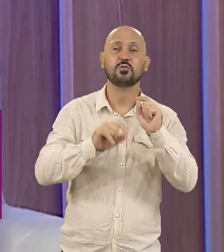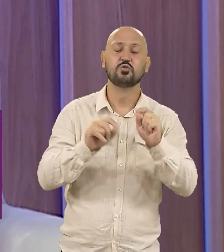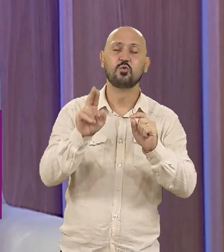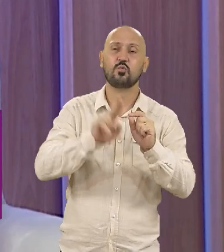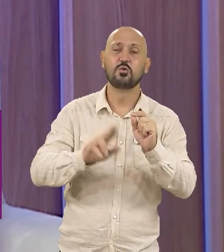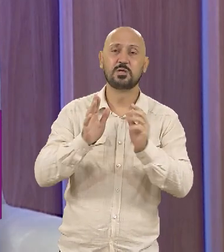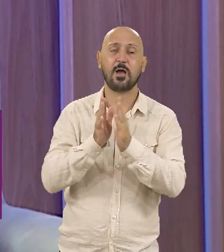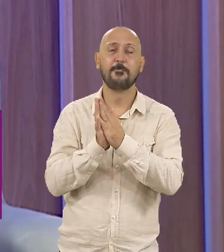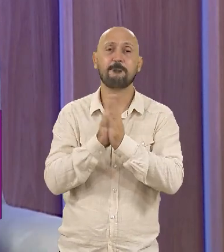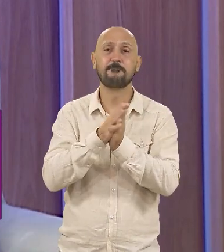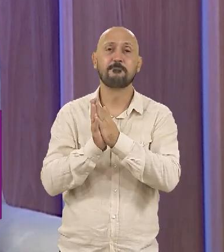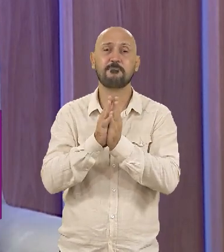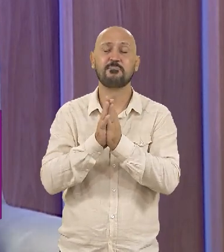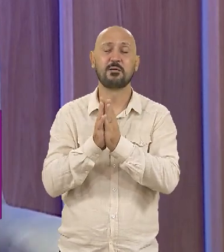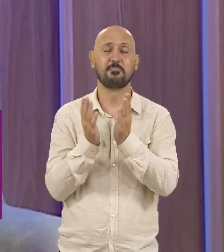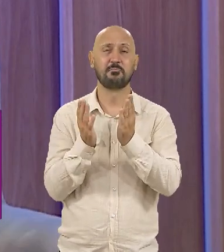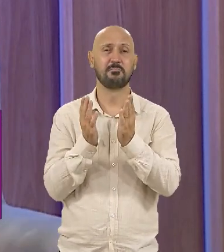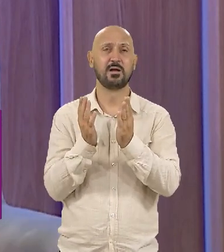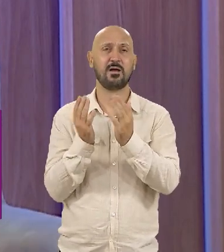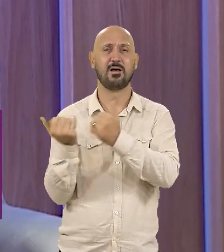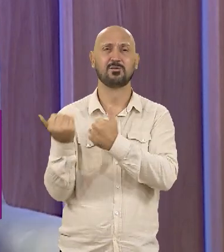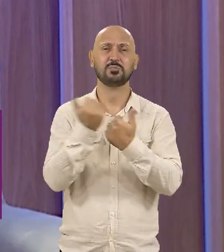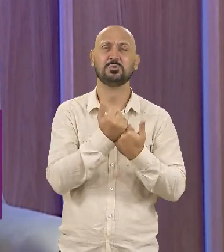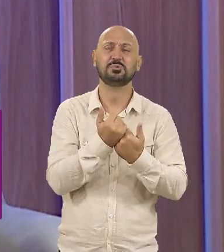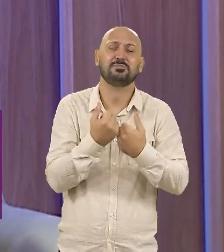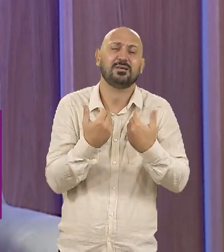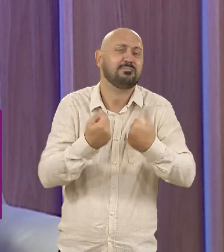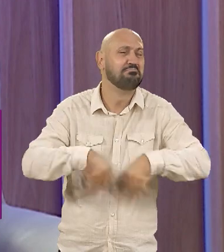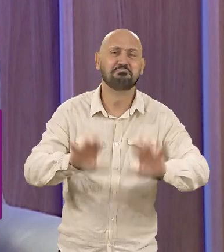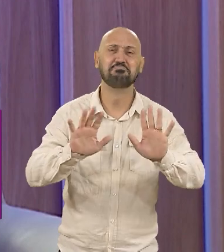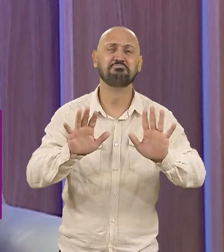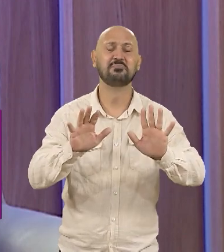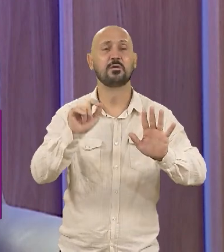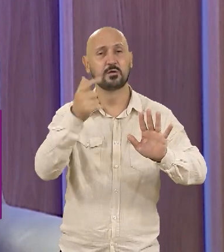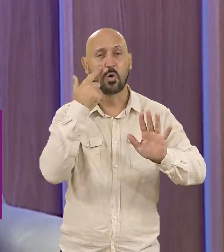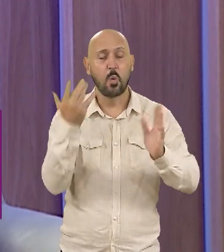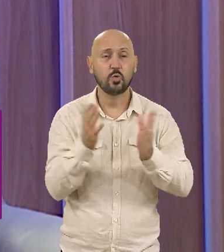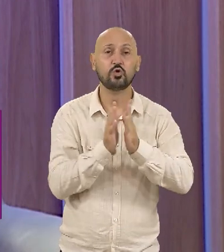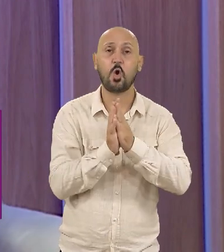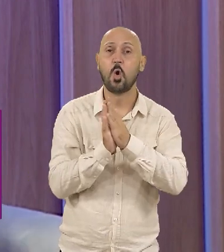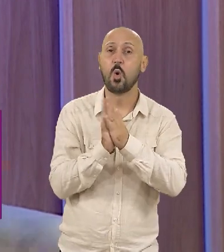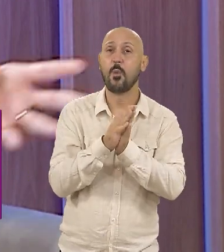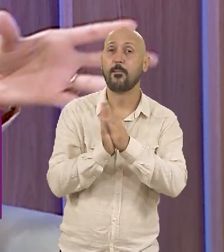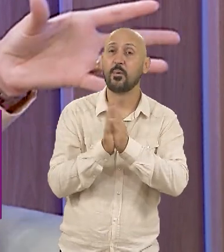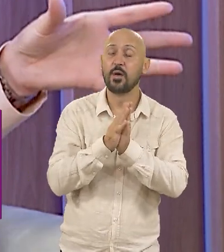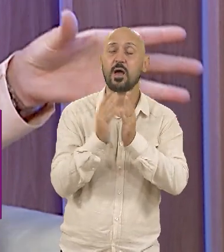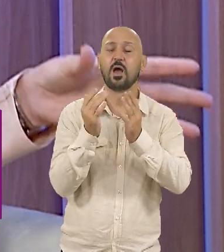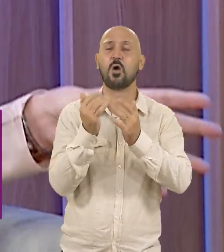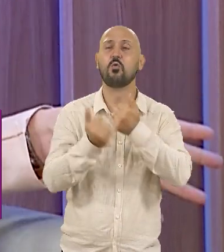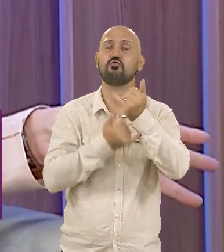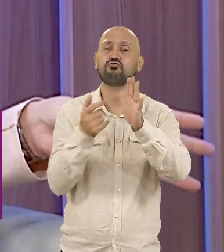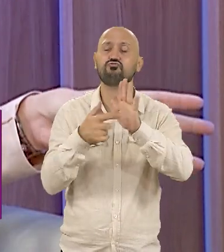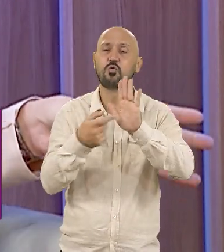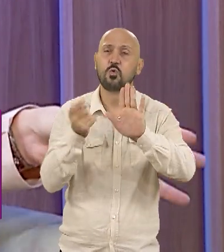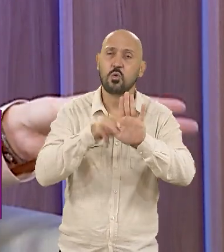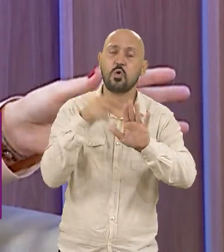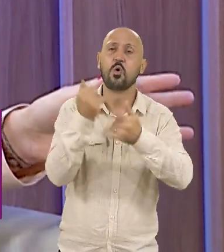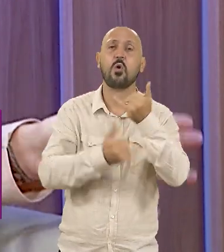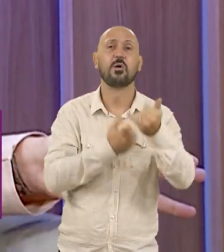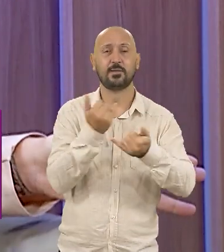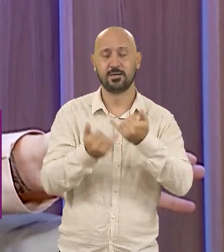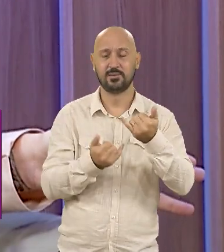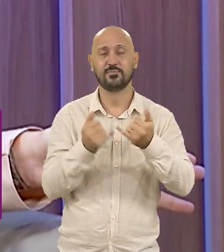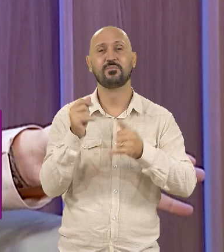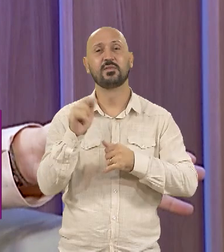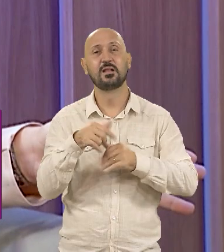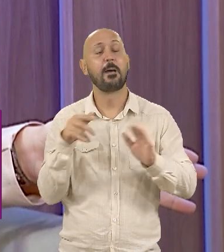isso, os bonecos, o jogo simbólico, esse brincar, ele é próprio da fase de desenvolvimento